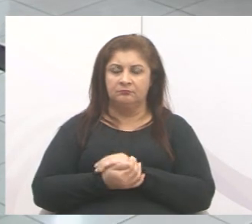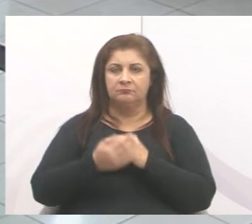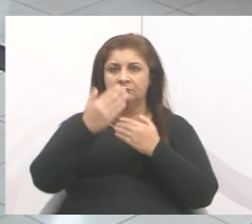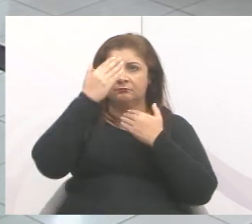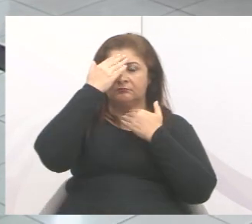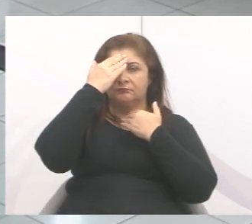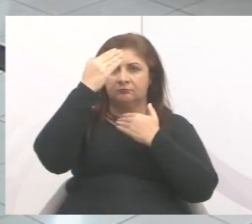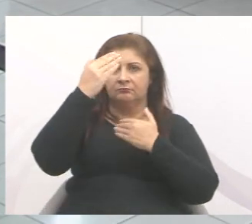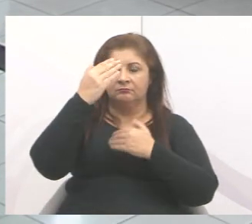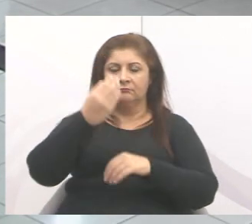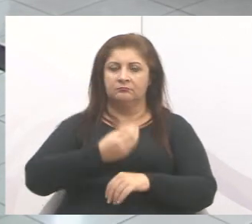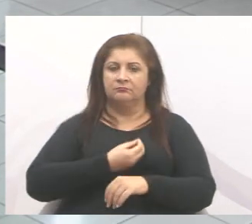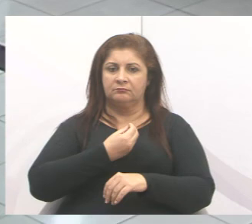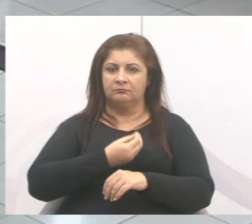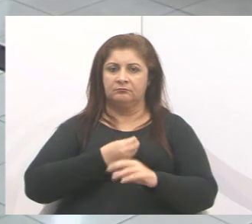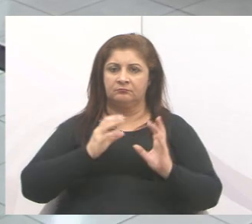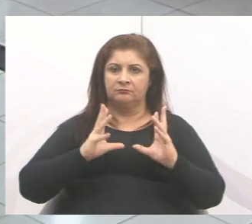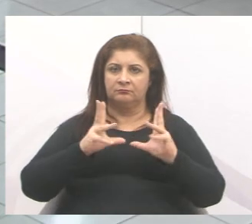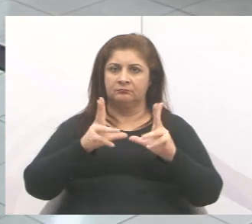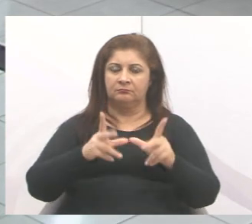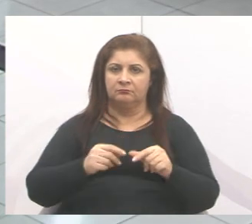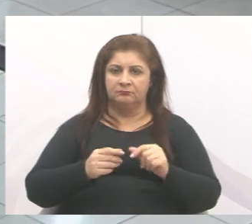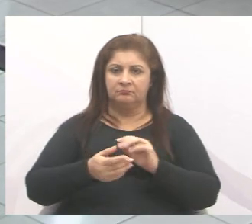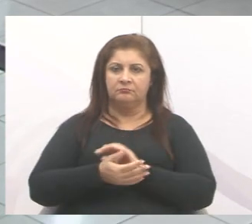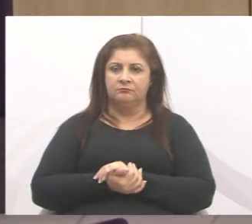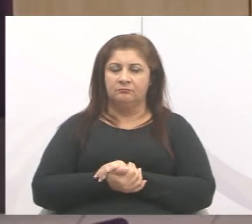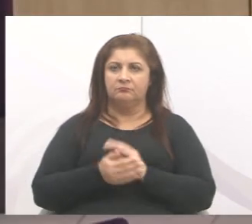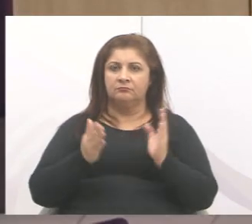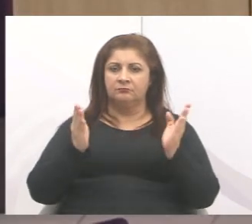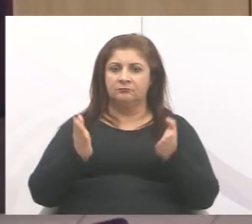agradeço a presença de todos, né? E agora,